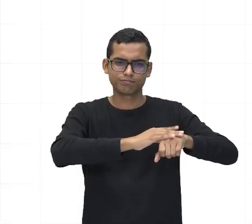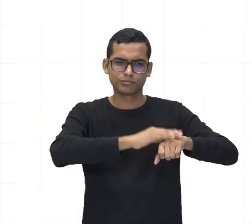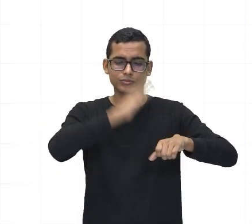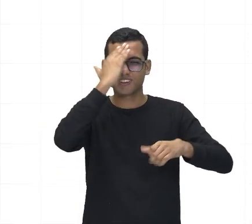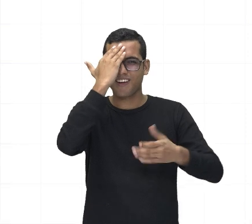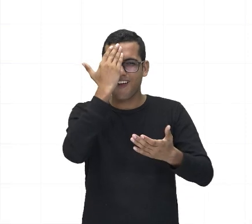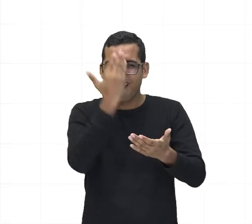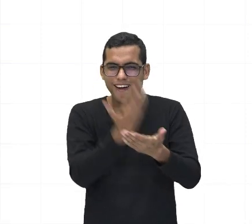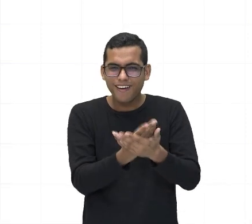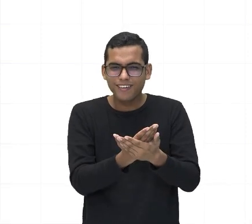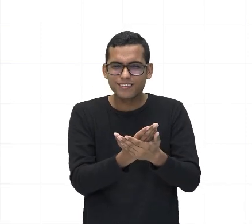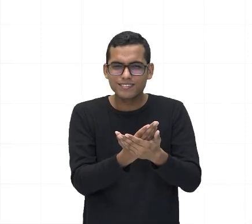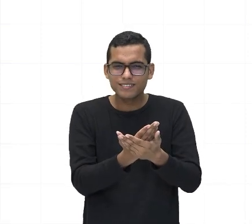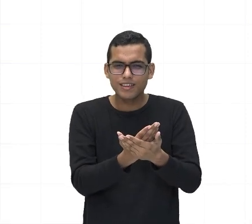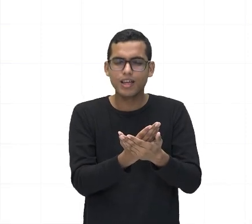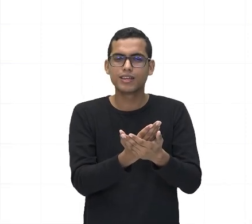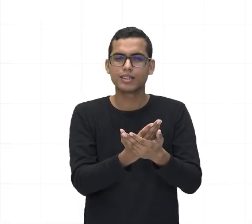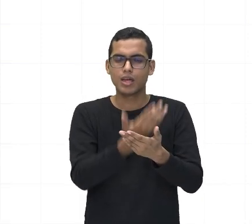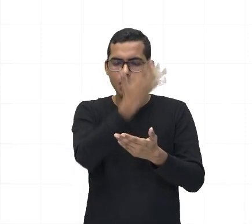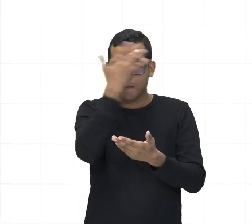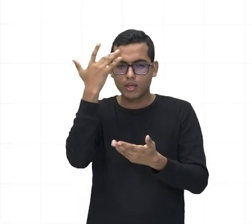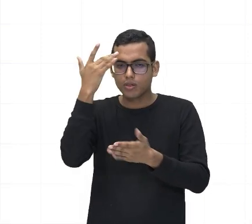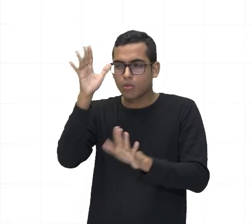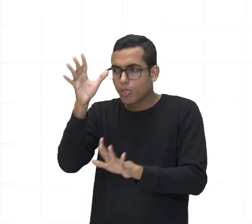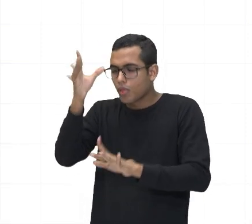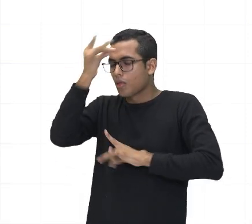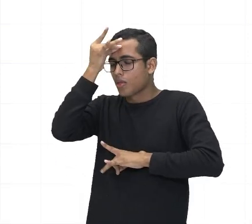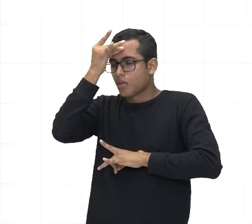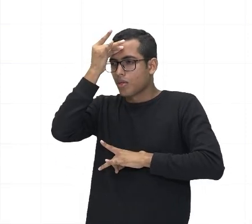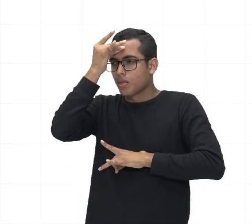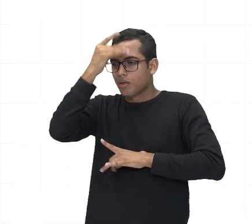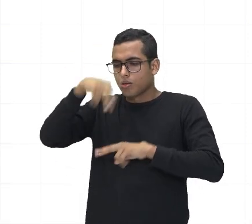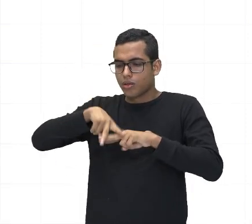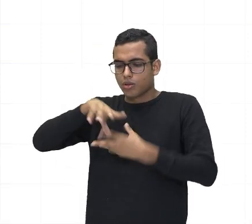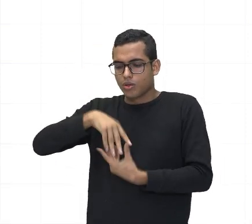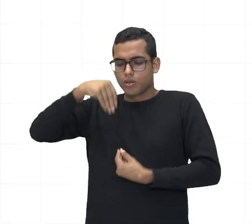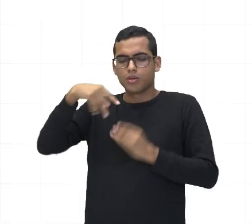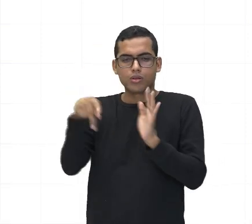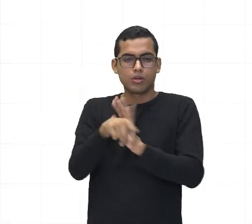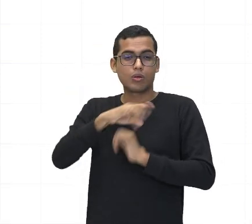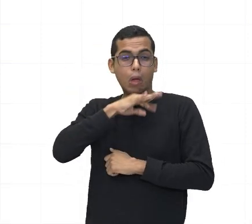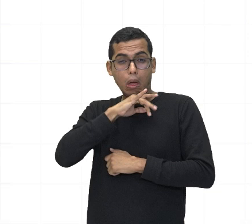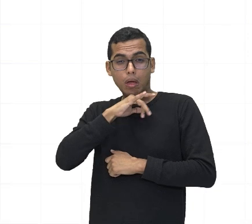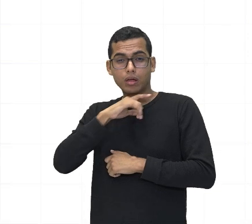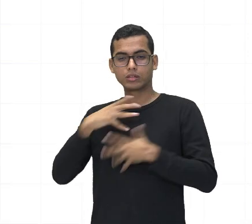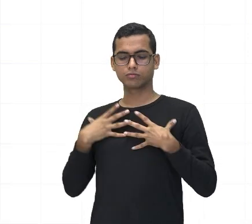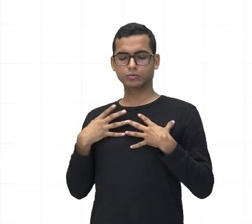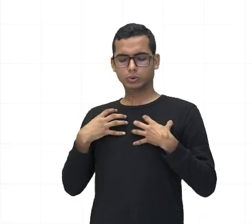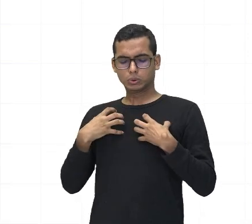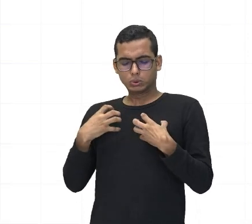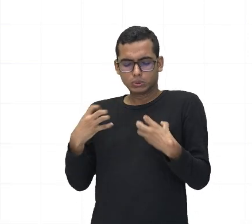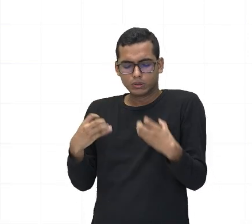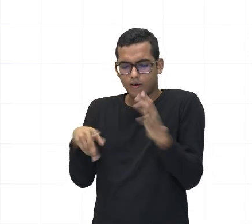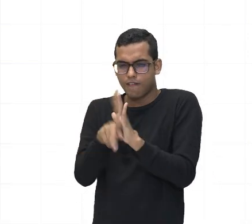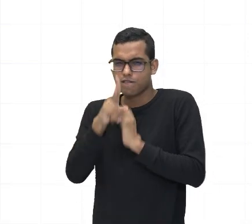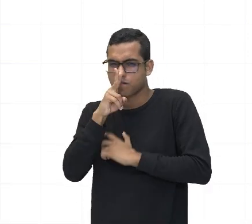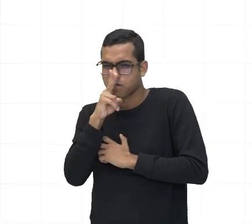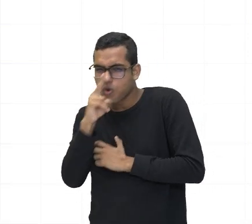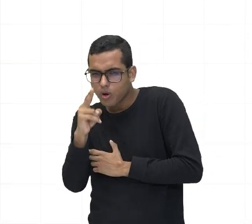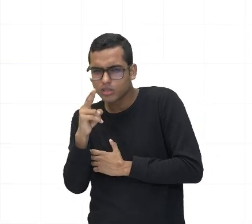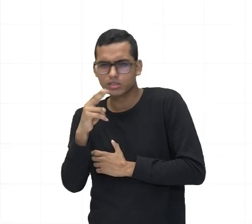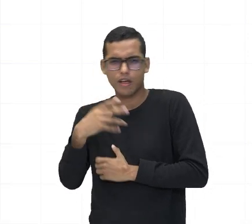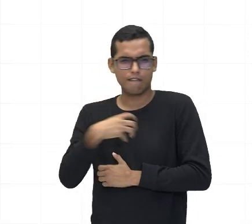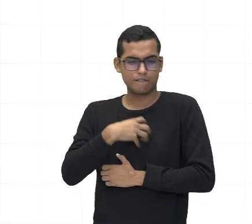um espírito ruim, que tira as forças da pessoa, que tira a vitalidade da pessoa. Então, se dá